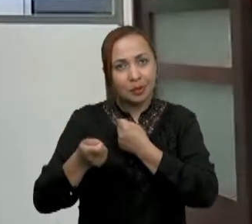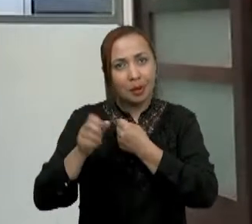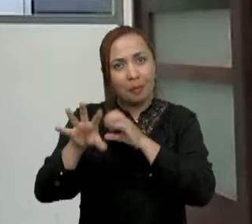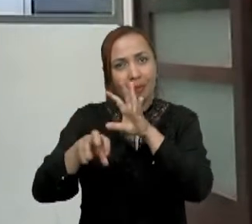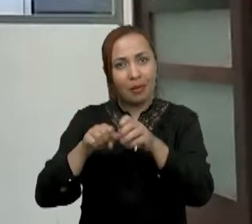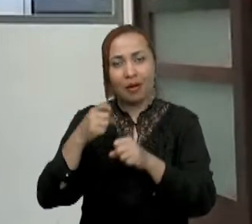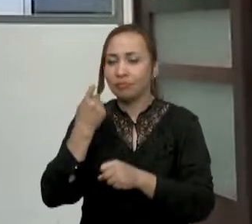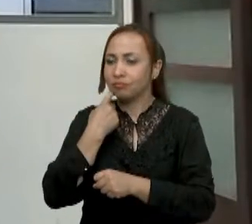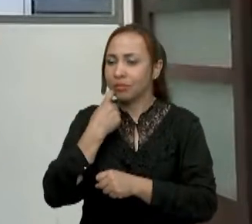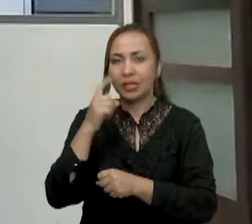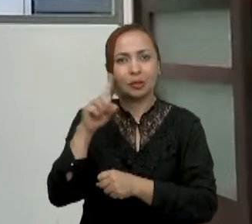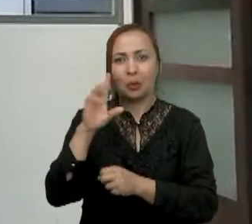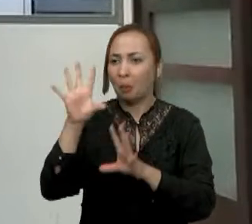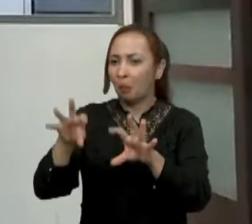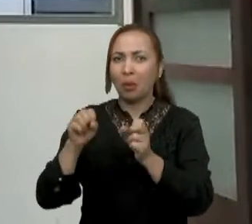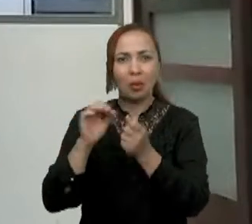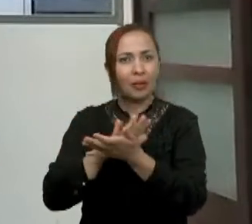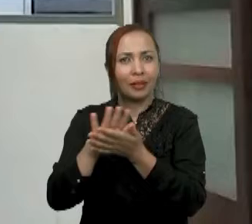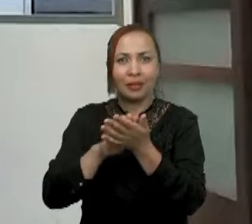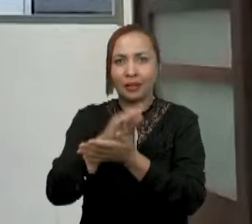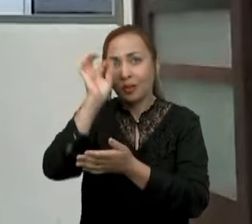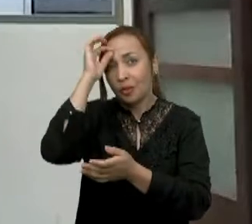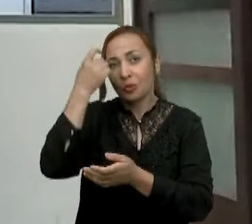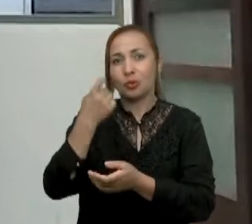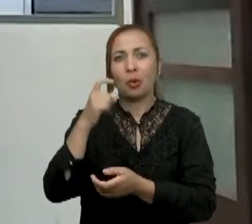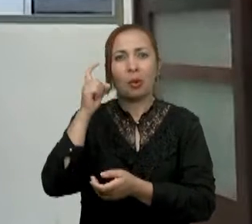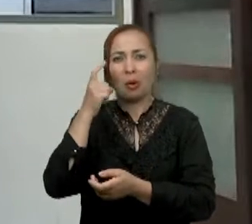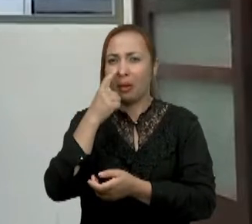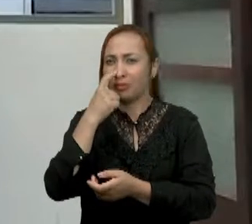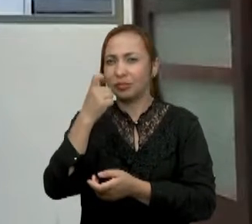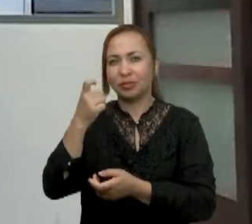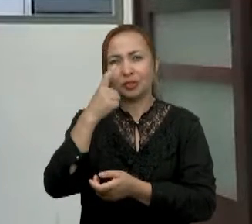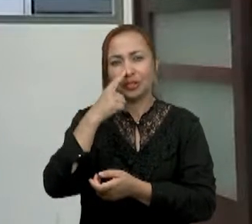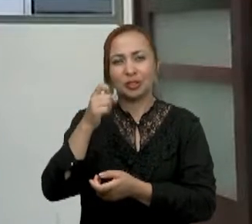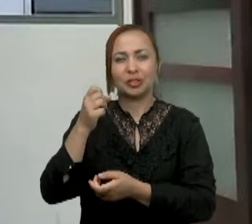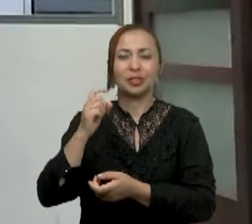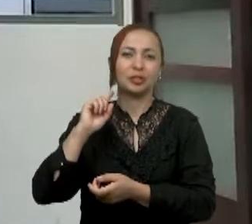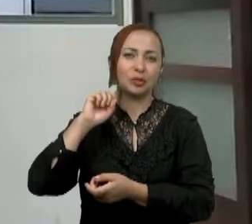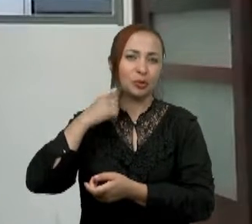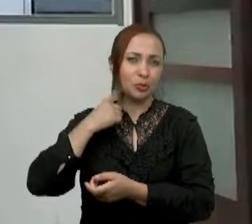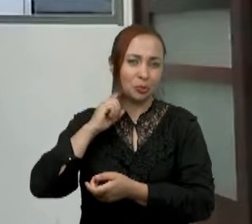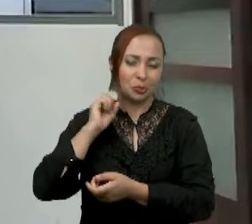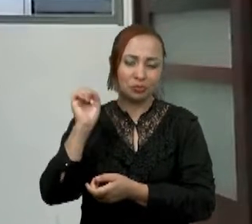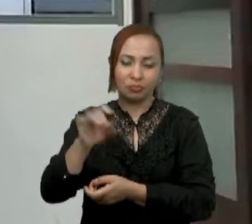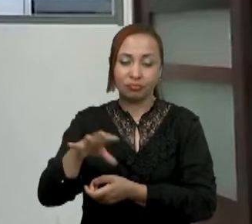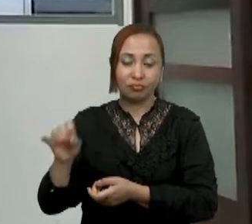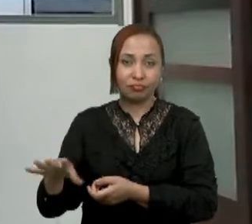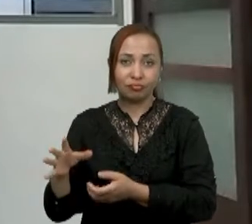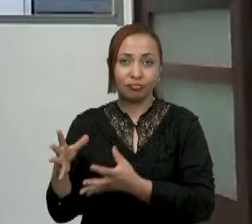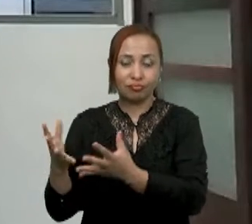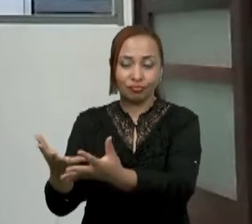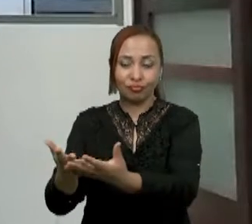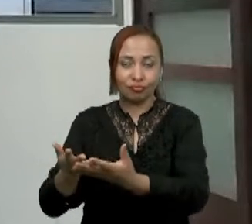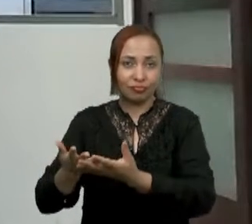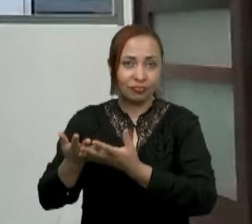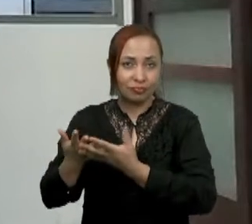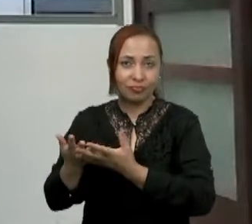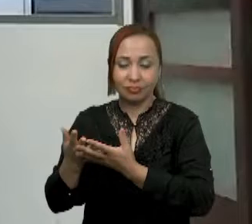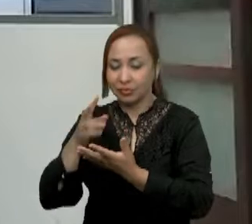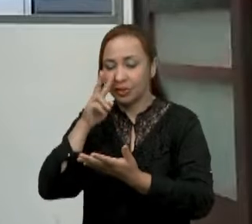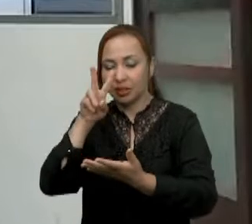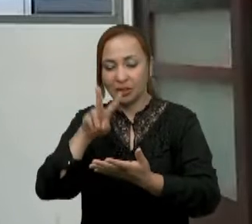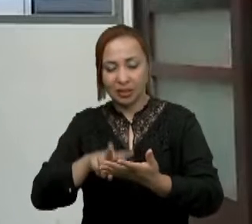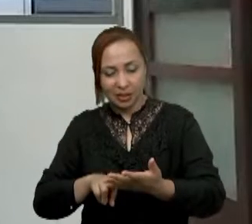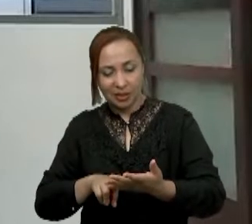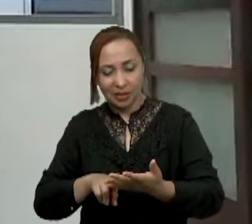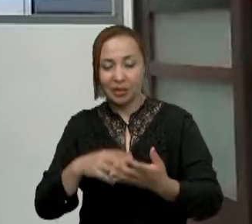nunca ficamos nenhuma espécie de efeito é apenas lixo veio ali é presa e agregada à Vida a partir de então